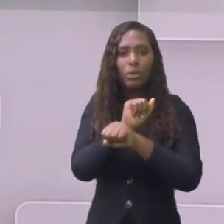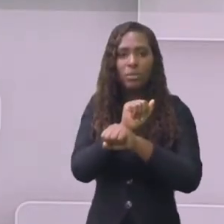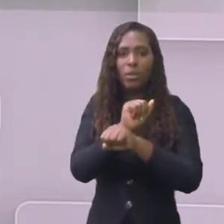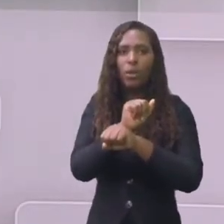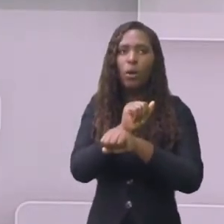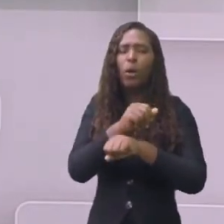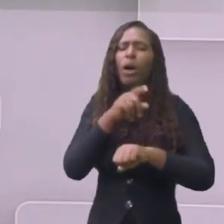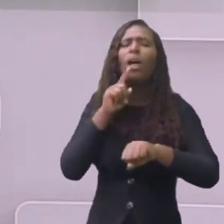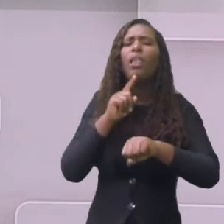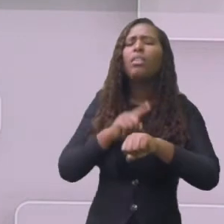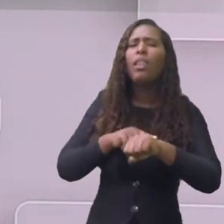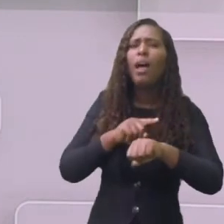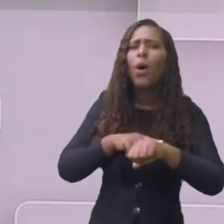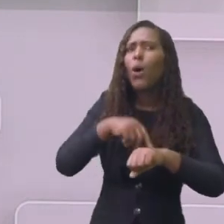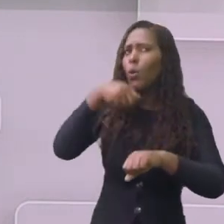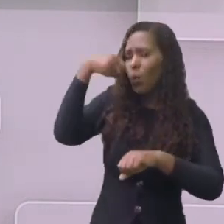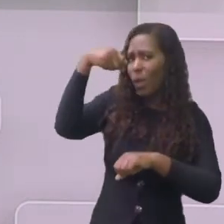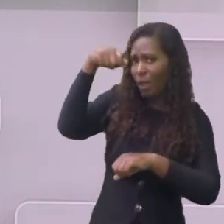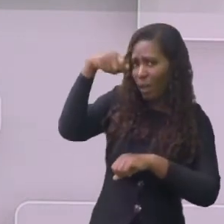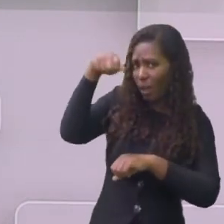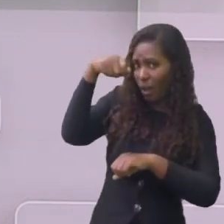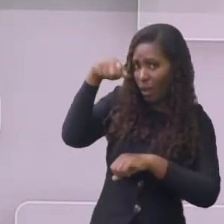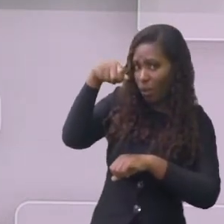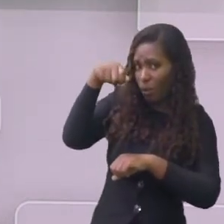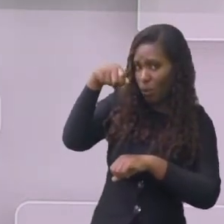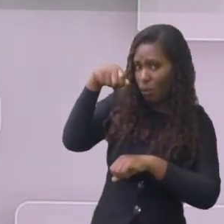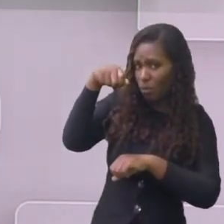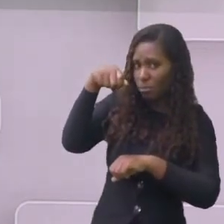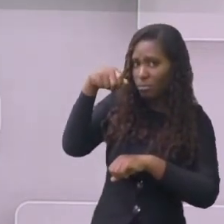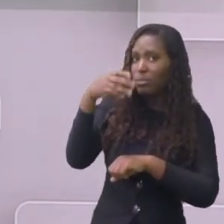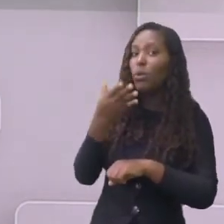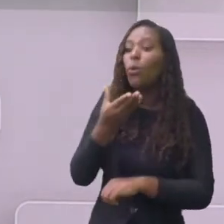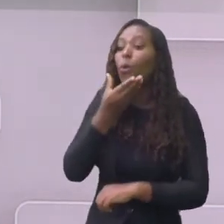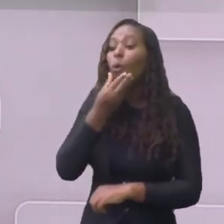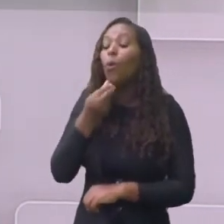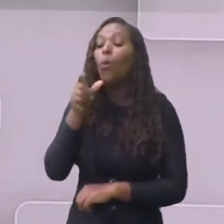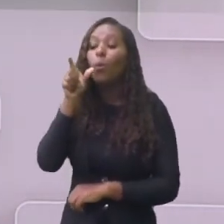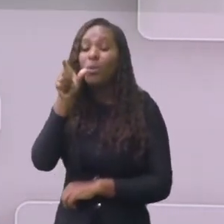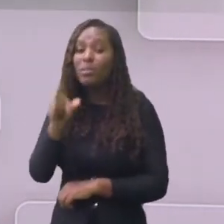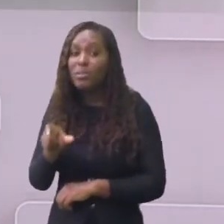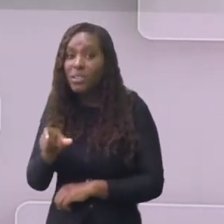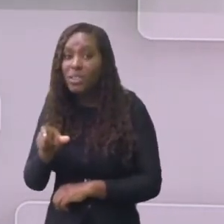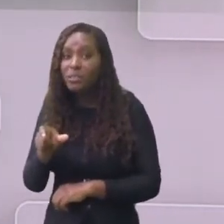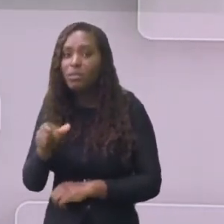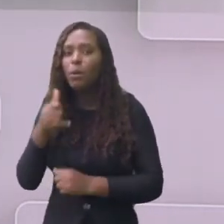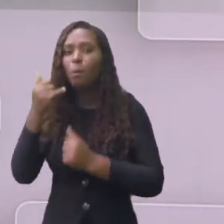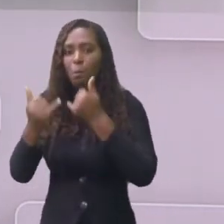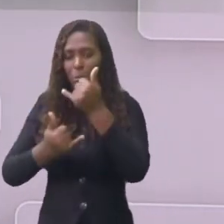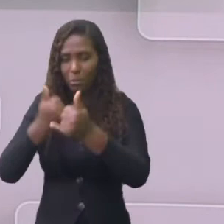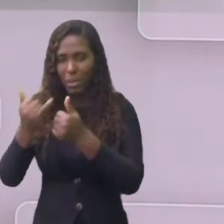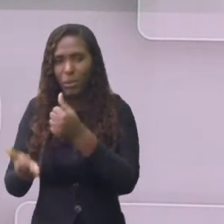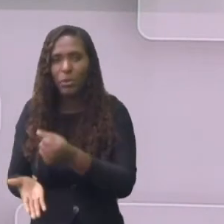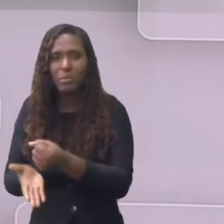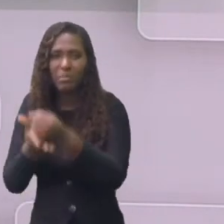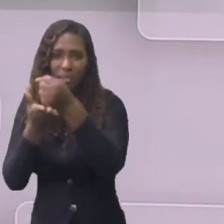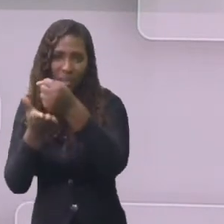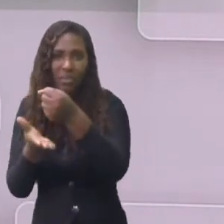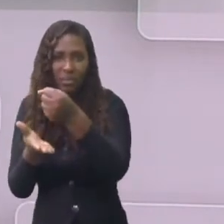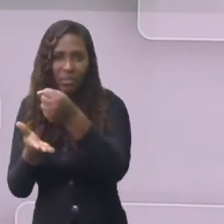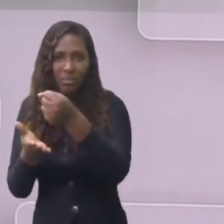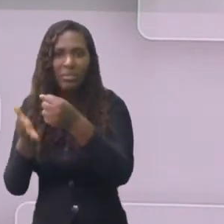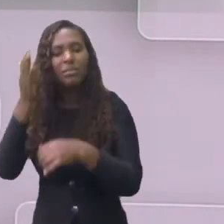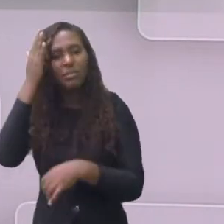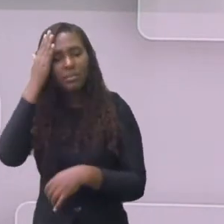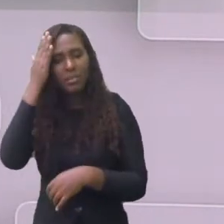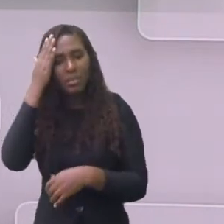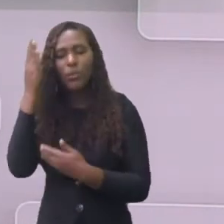o sentido, para que ele não seja, a pessoa não compreenda de uma outra forma, né? Então, olha só